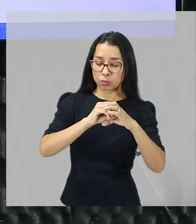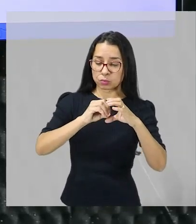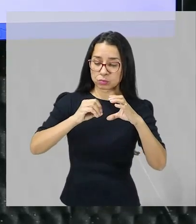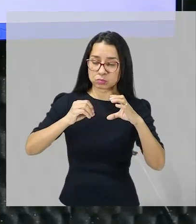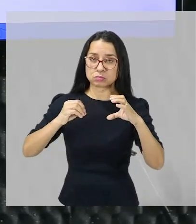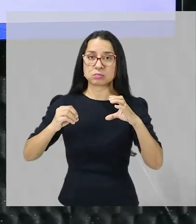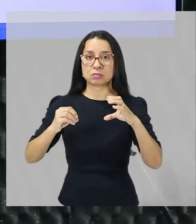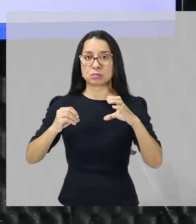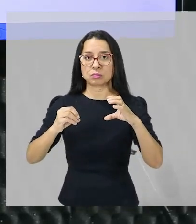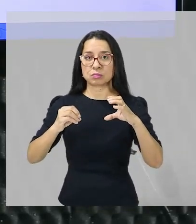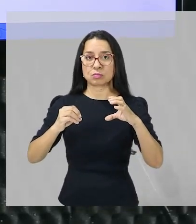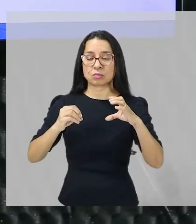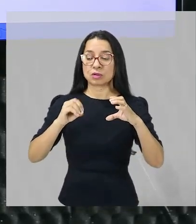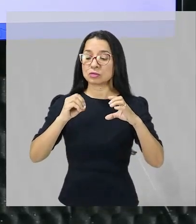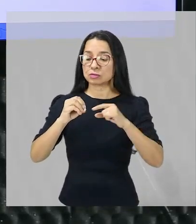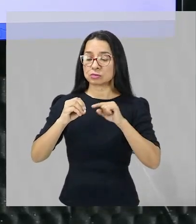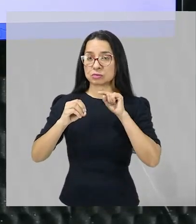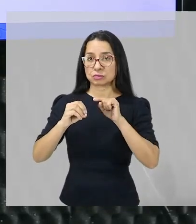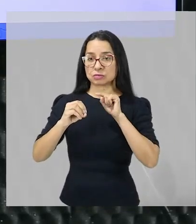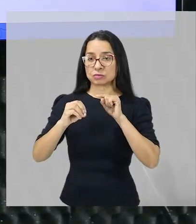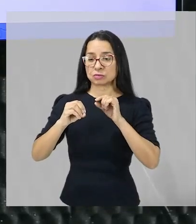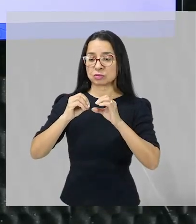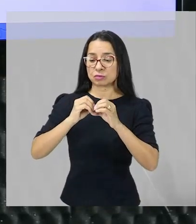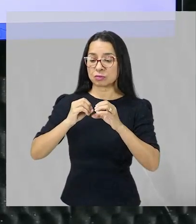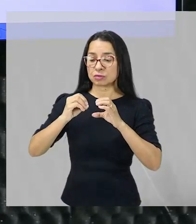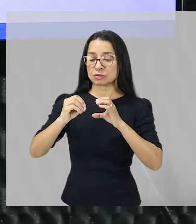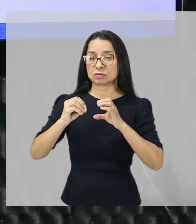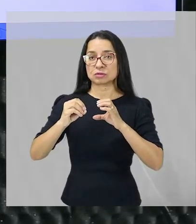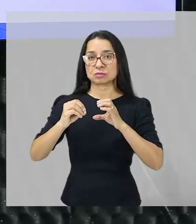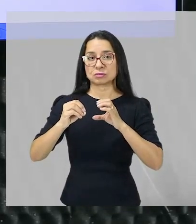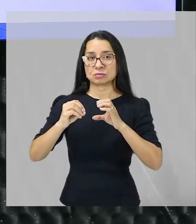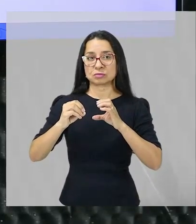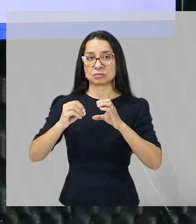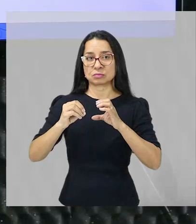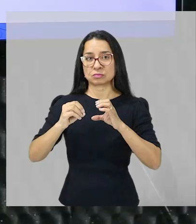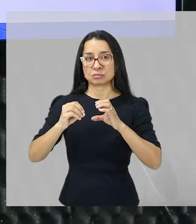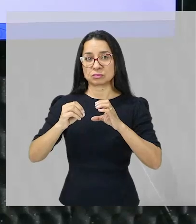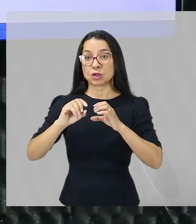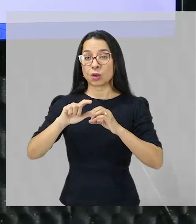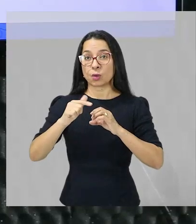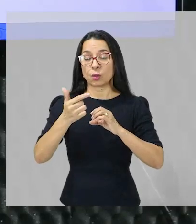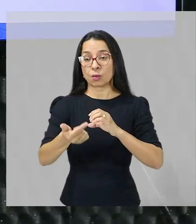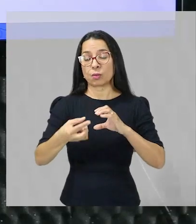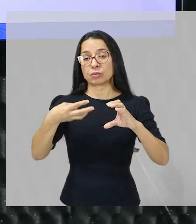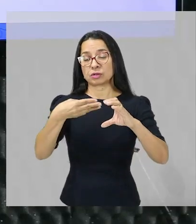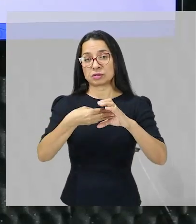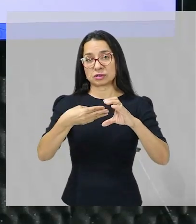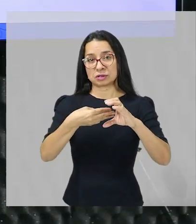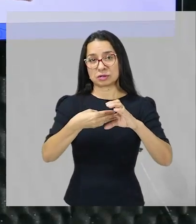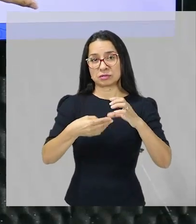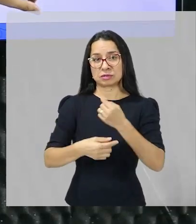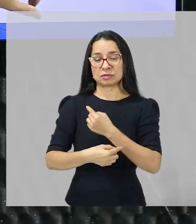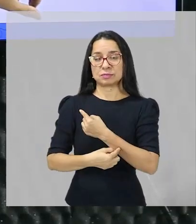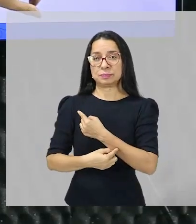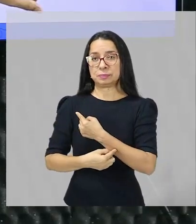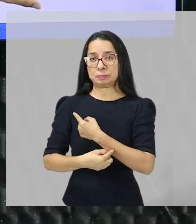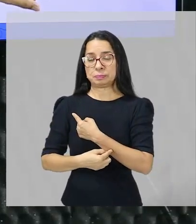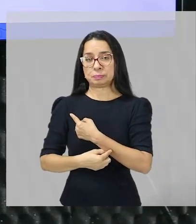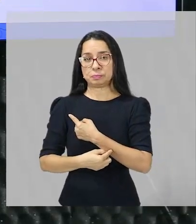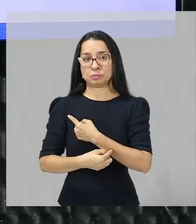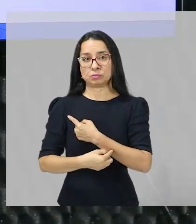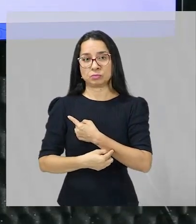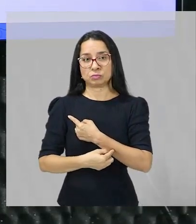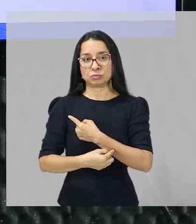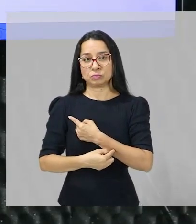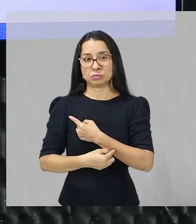esses núcleos, eles foram inseridos aonde? Em células que são o quê? Óvulos anucleados. O